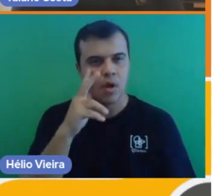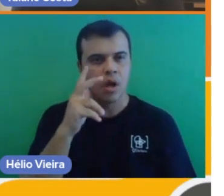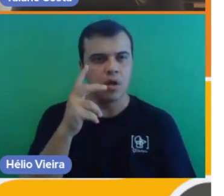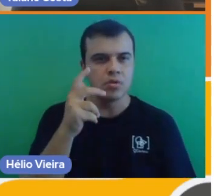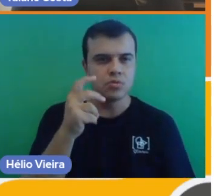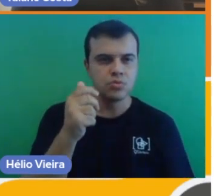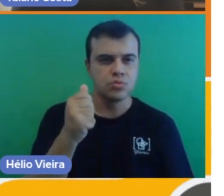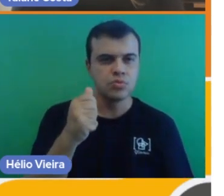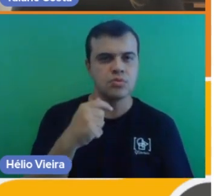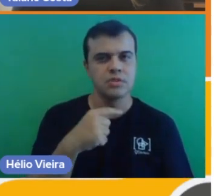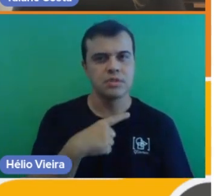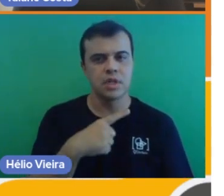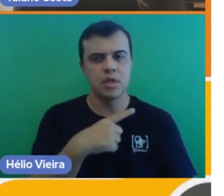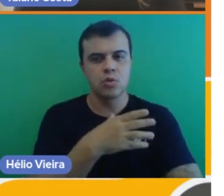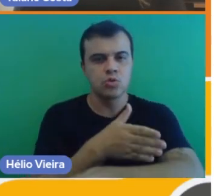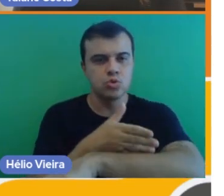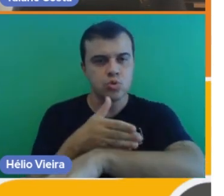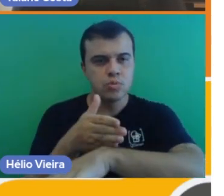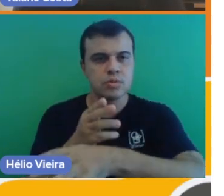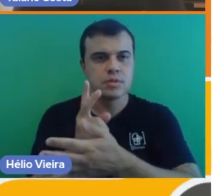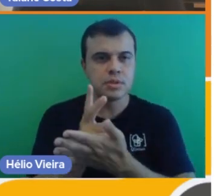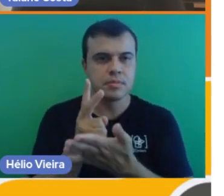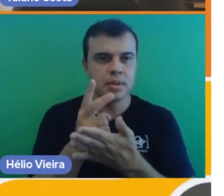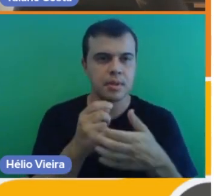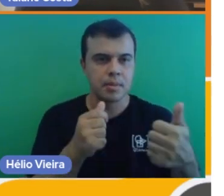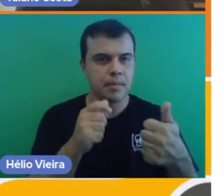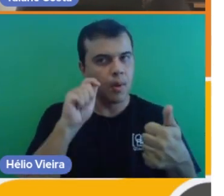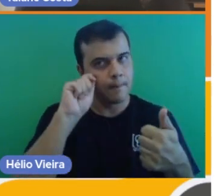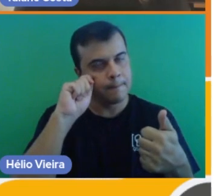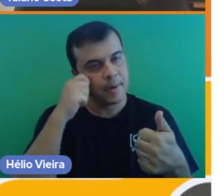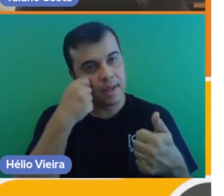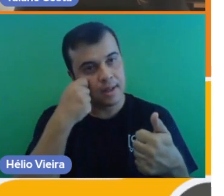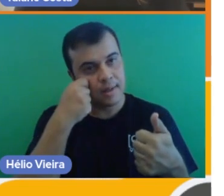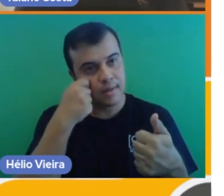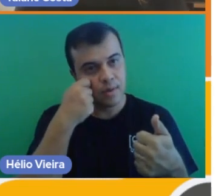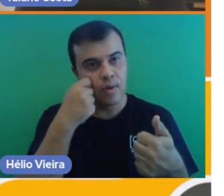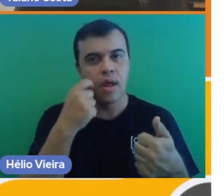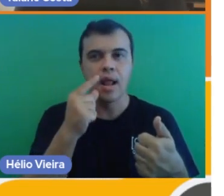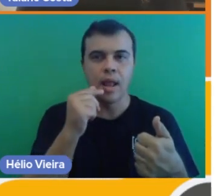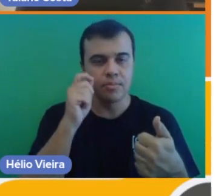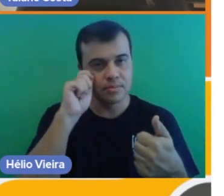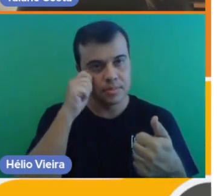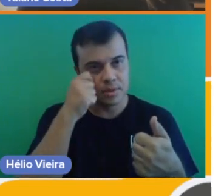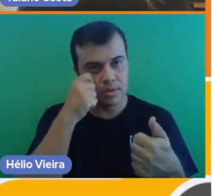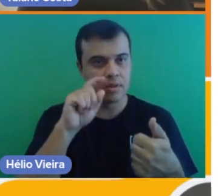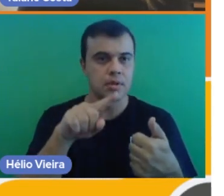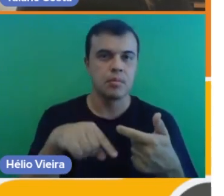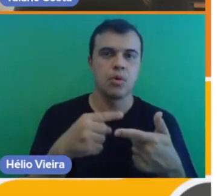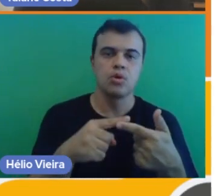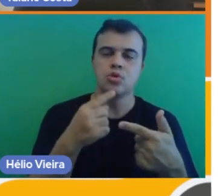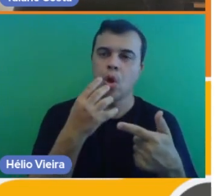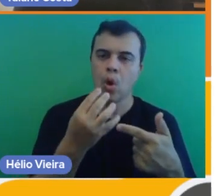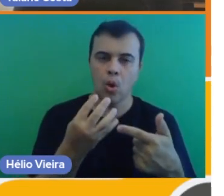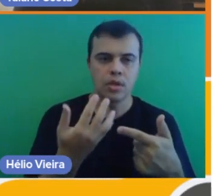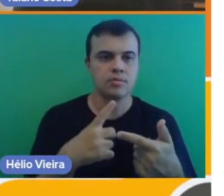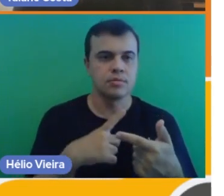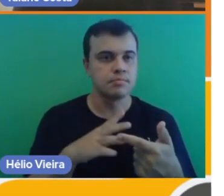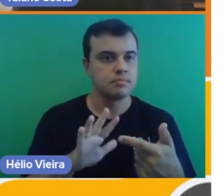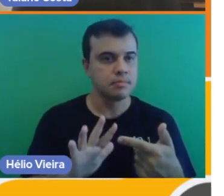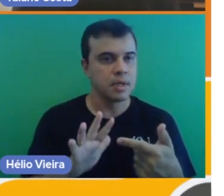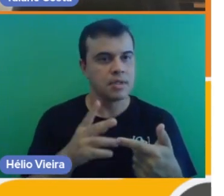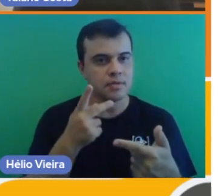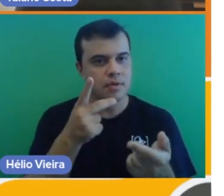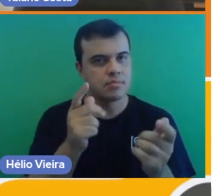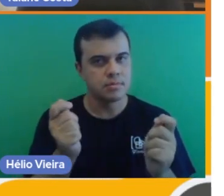tem costume de sempre desenhar primeiro de preto, né? O grafite, o lápis grafite, para depois colorir. Mas trazer